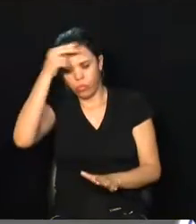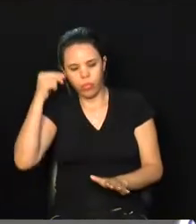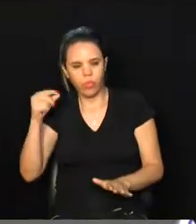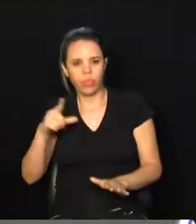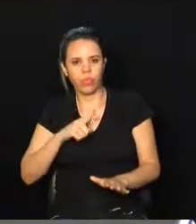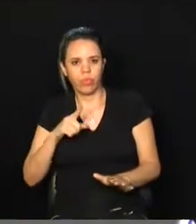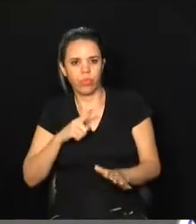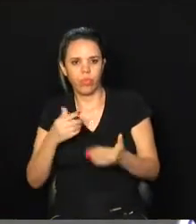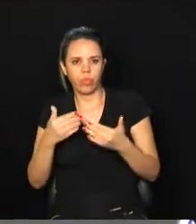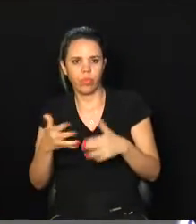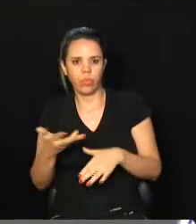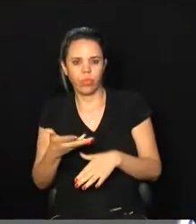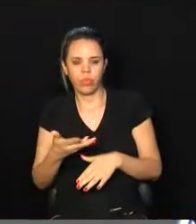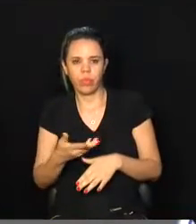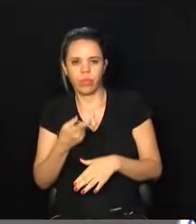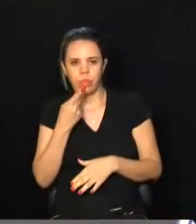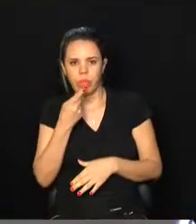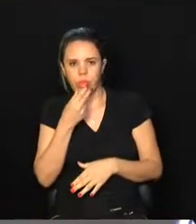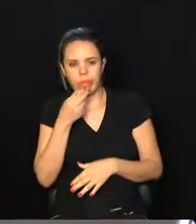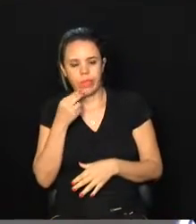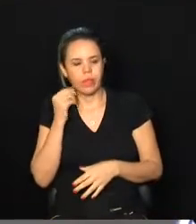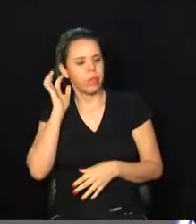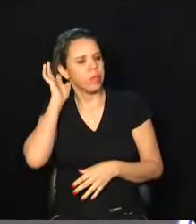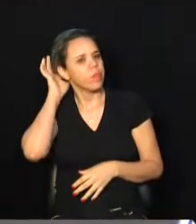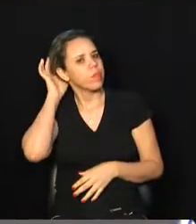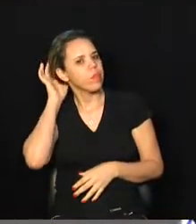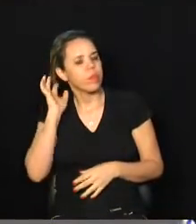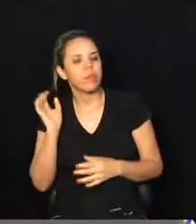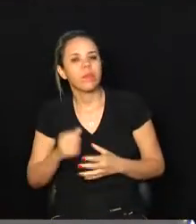que... Você quer fazer alguma observação? É só